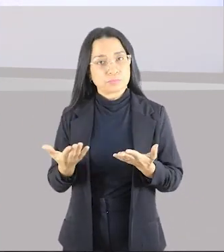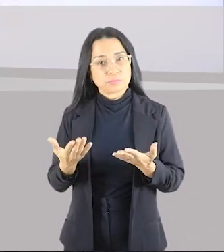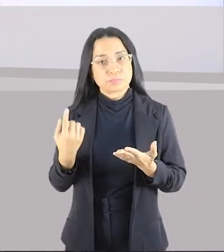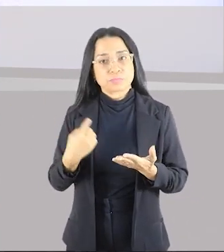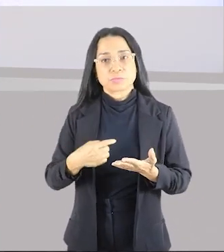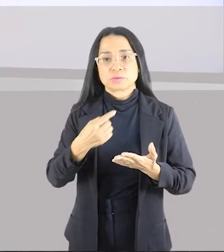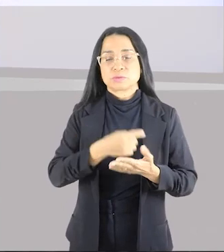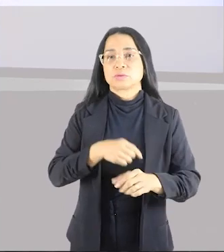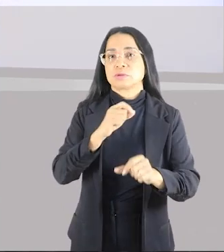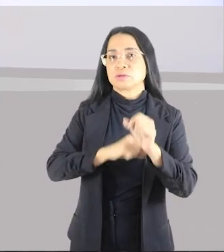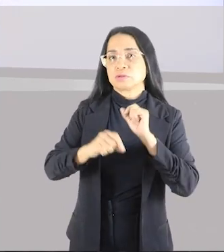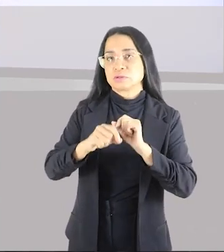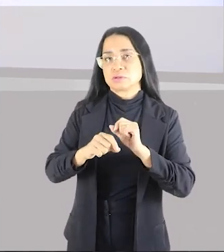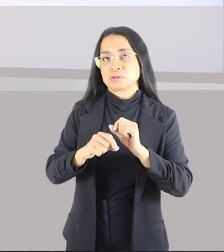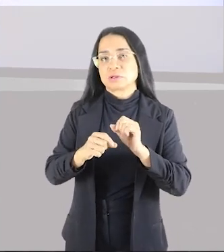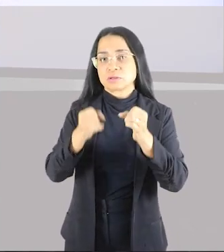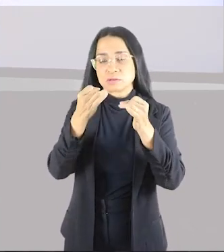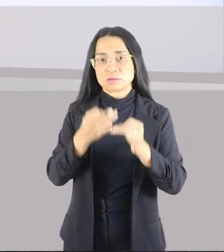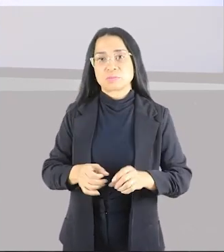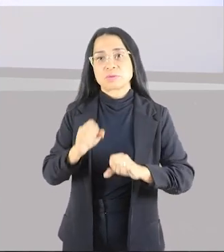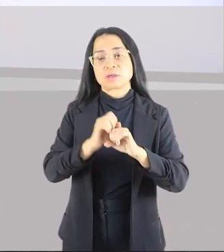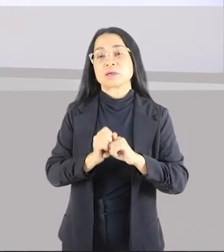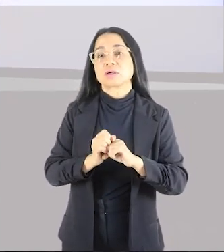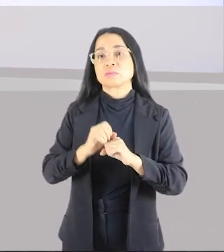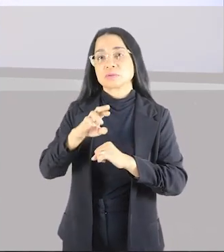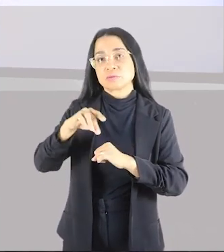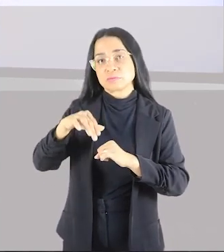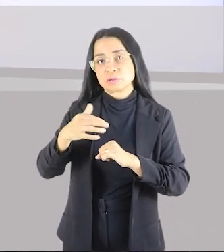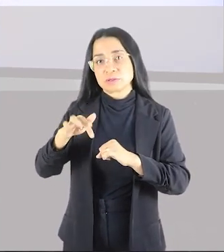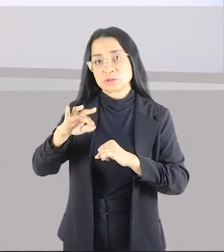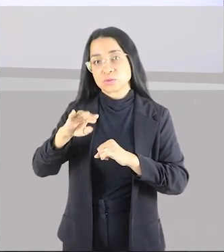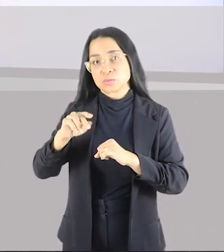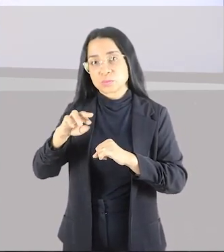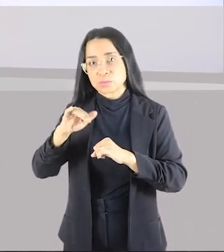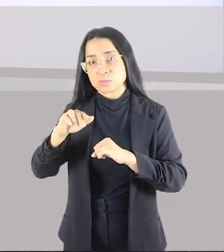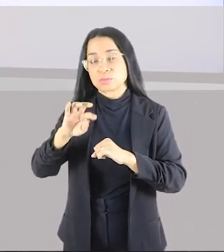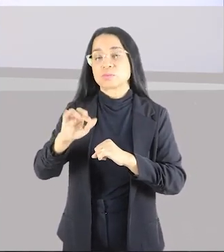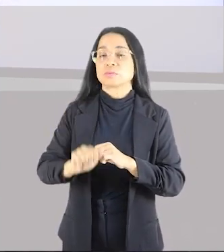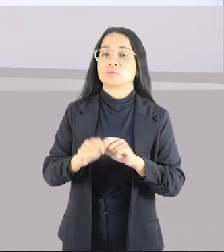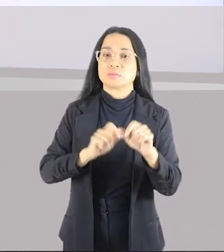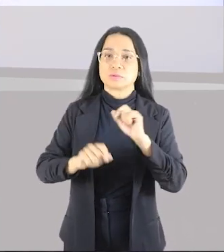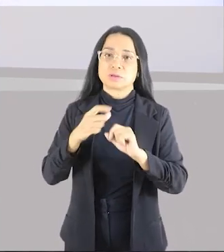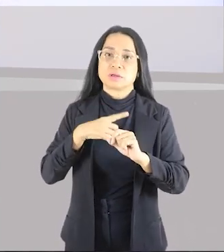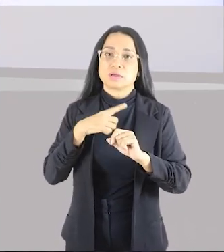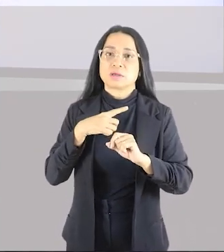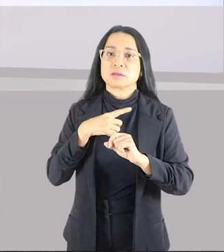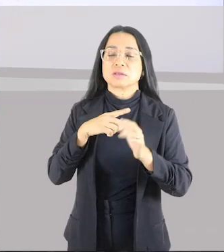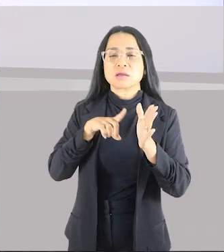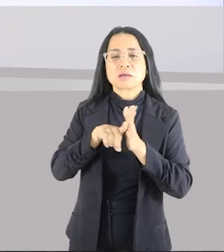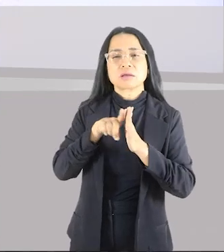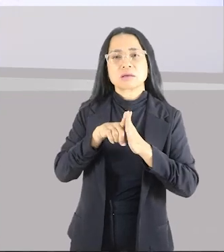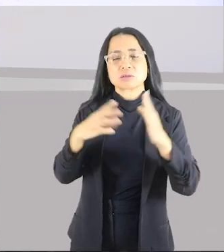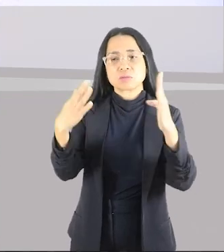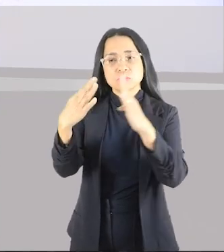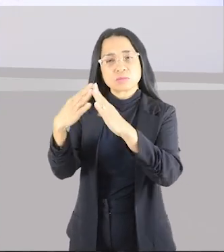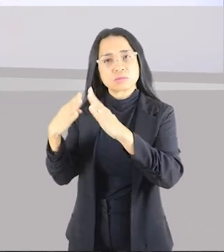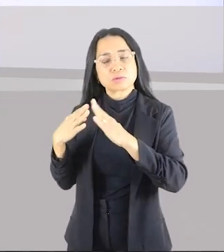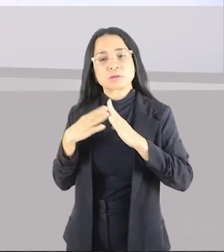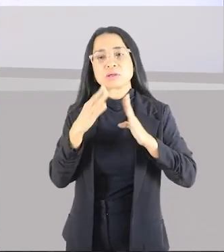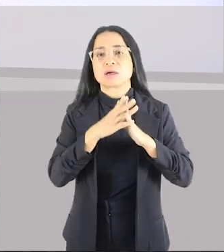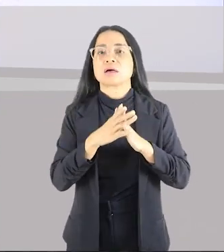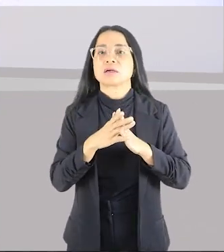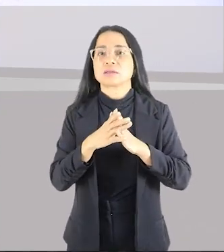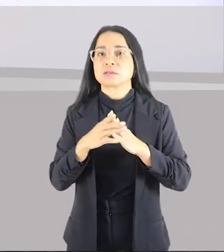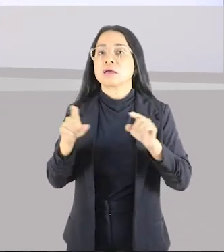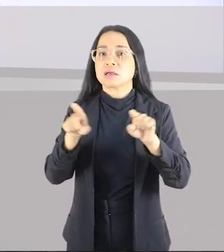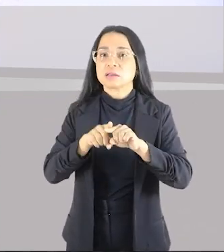pela infraestrutura, que envolveu a moradia, que envolveu questões de trânsito, já falamos de educação,